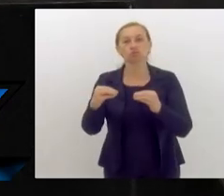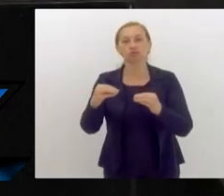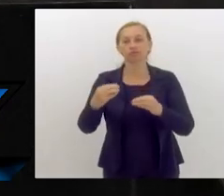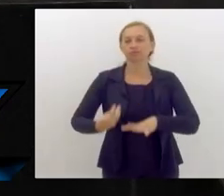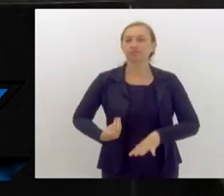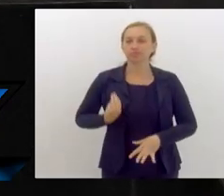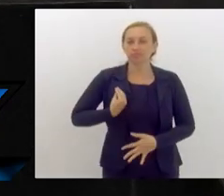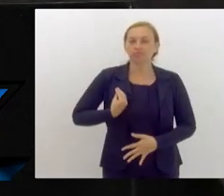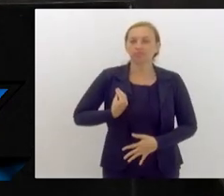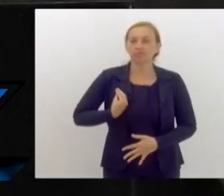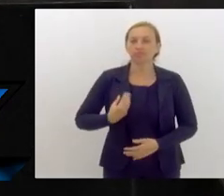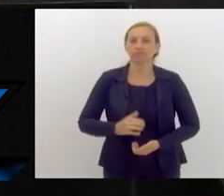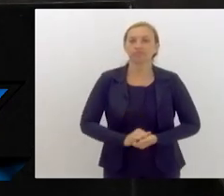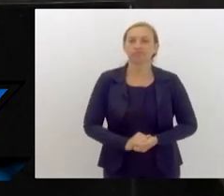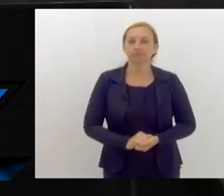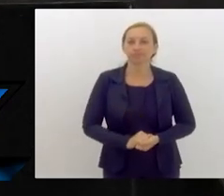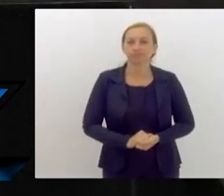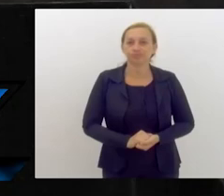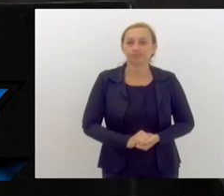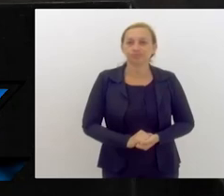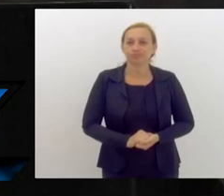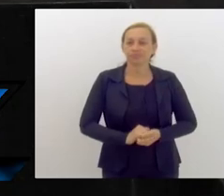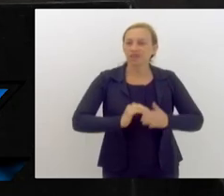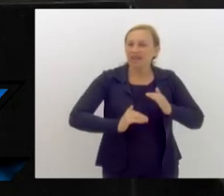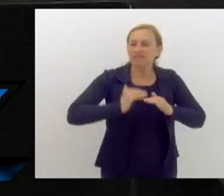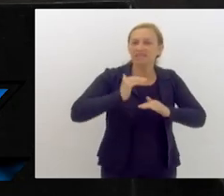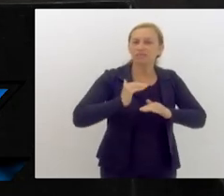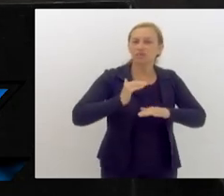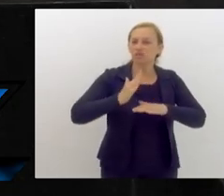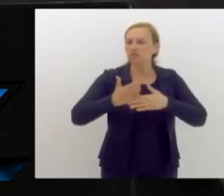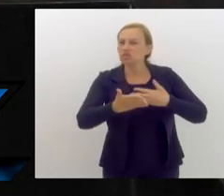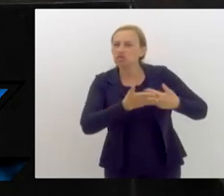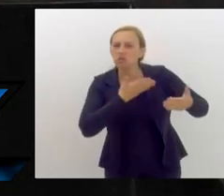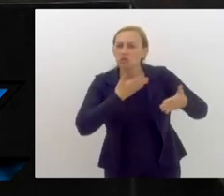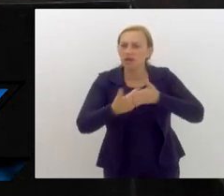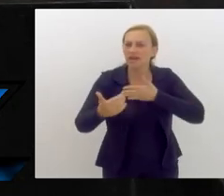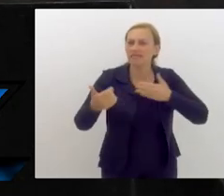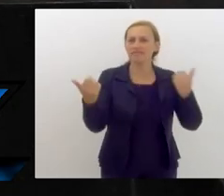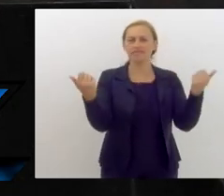que estar acima de qualquer necessidade